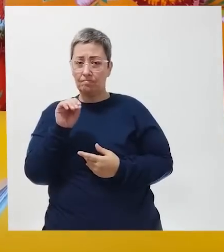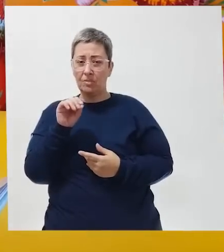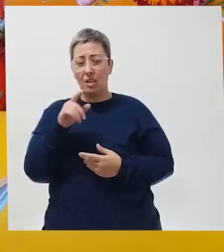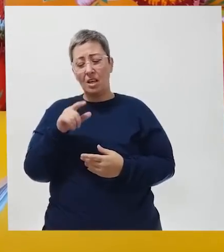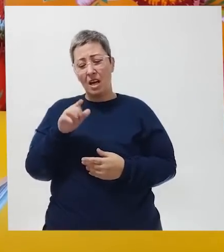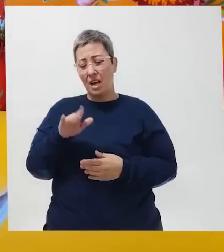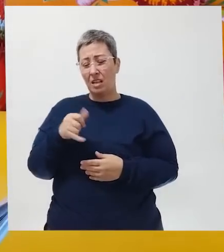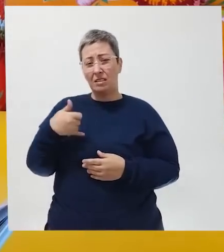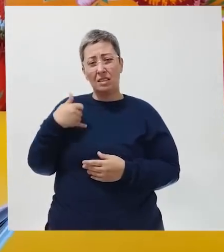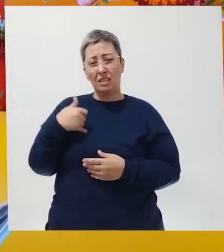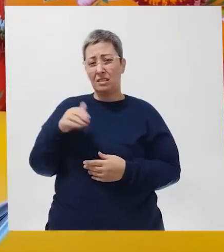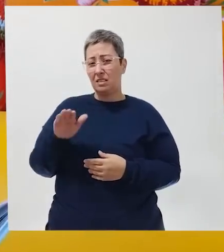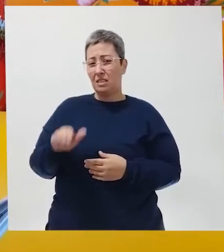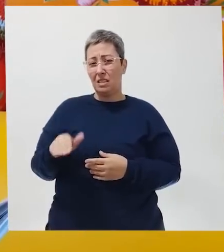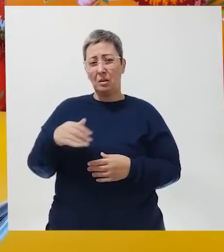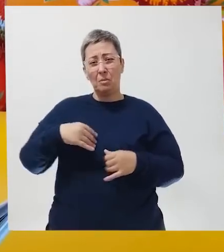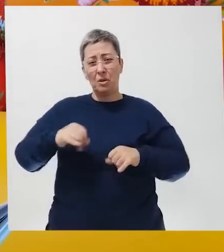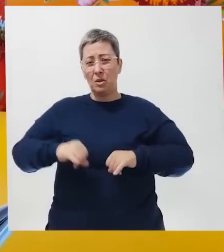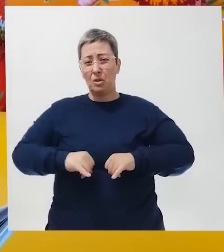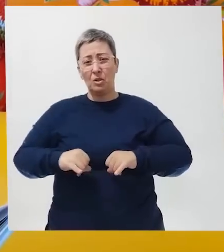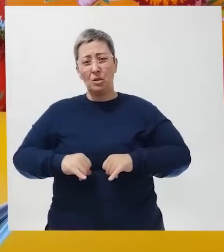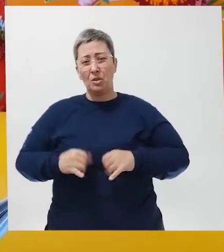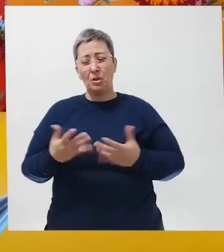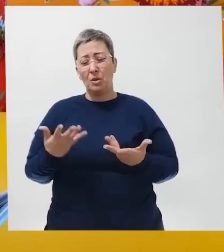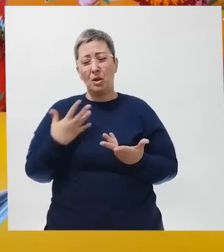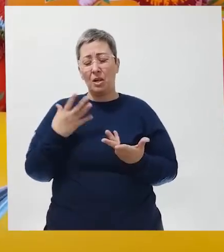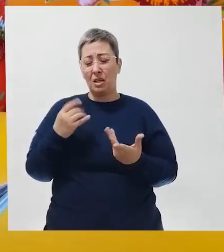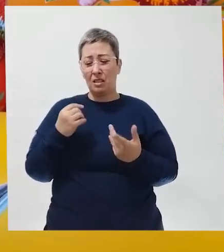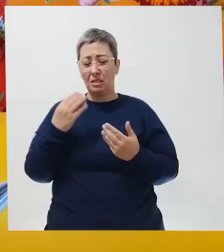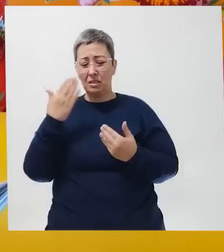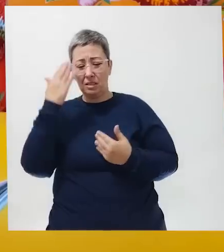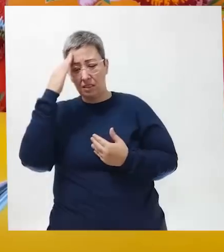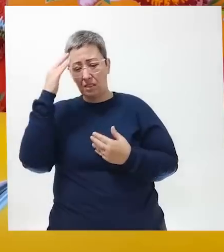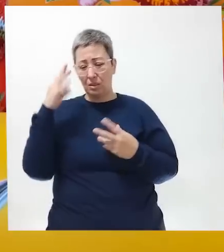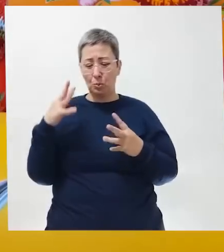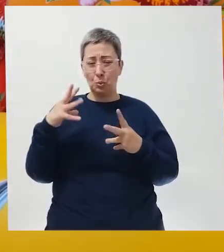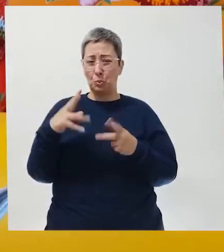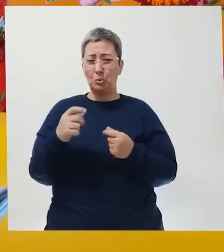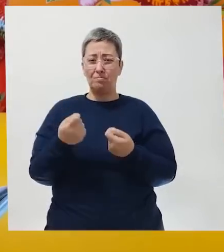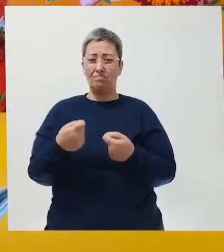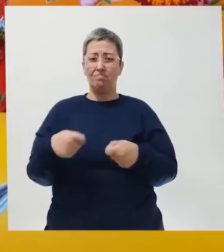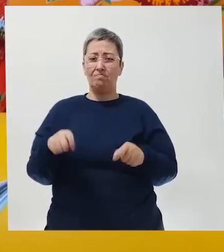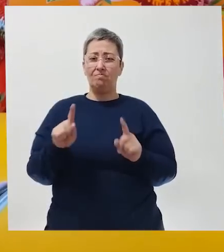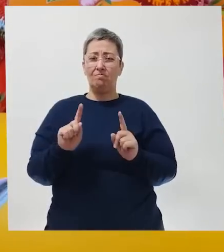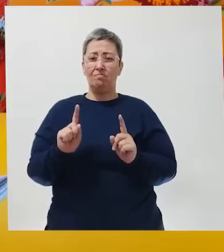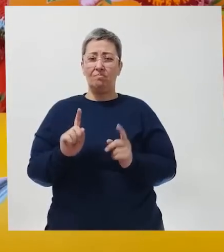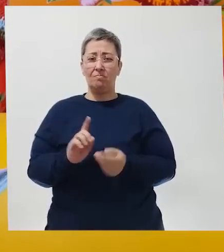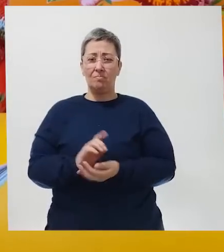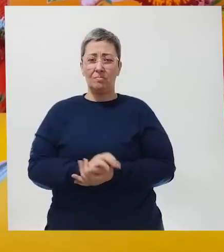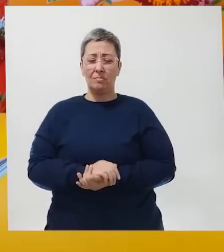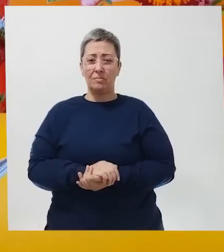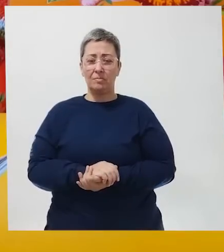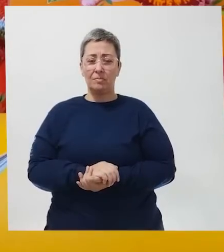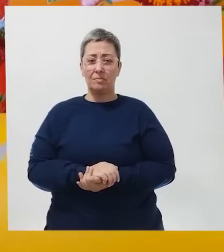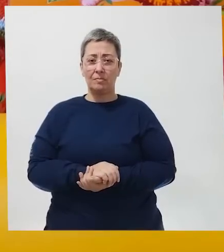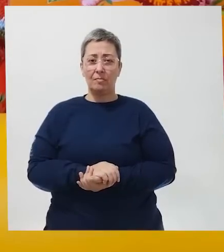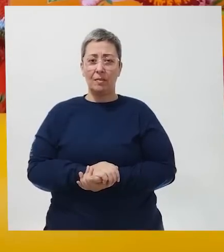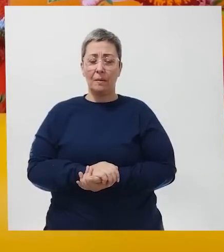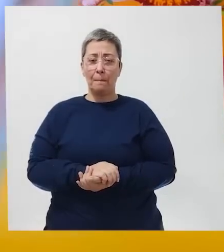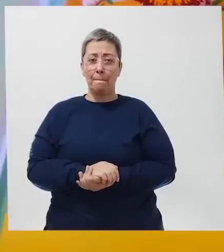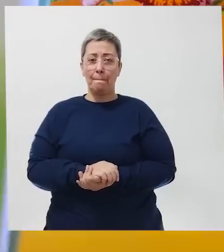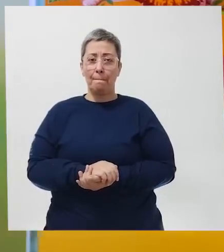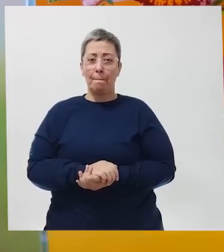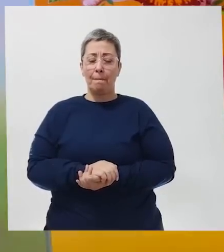pássaro. E Tino ainda é menino demais para sofrer dessa mania de tentar entender as coisas.